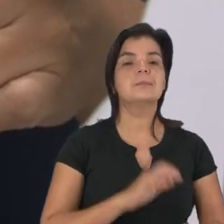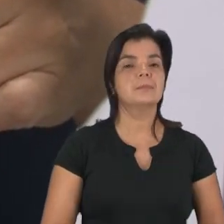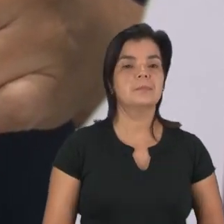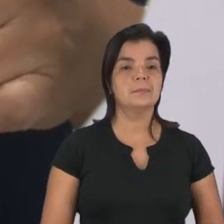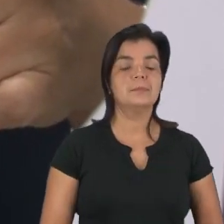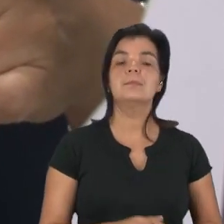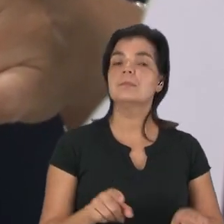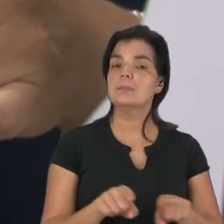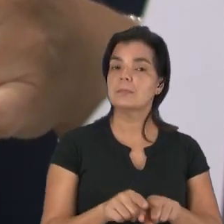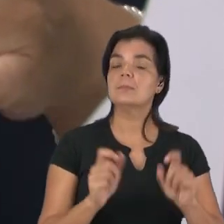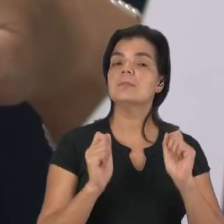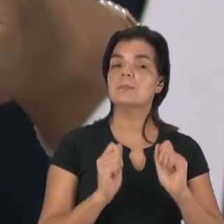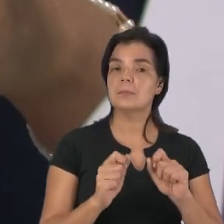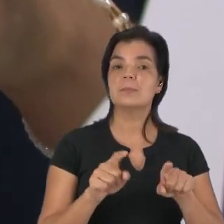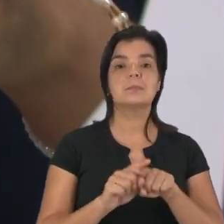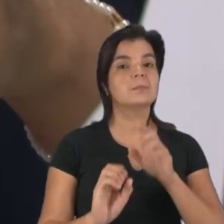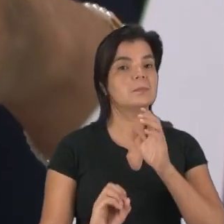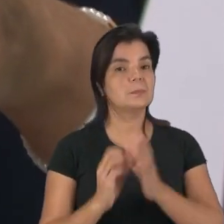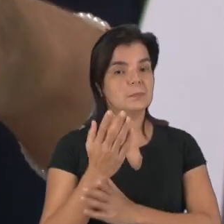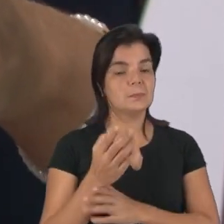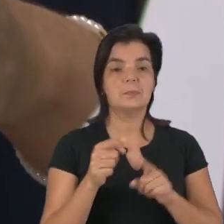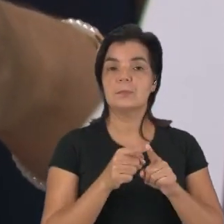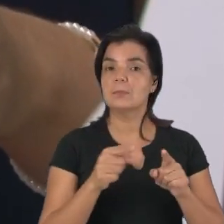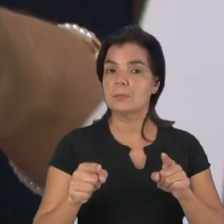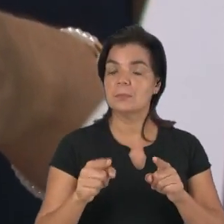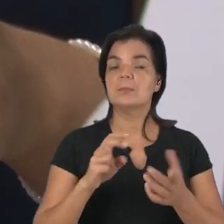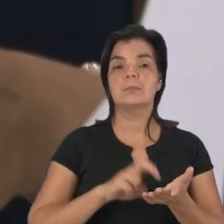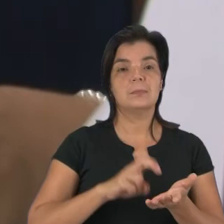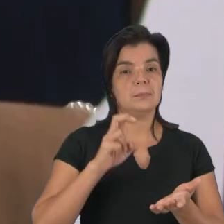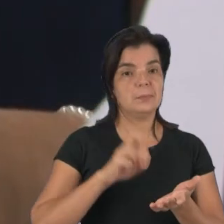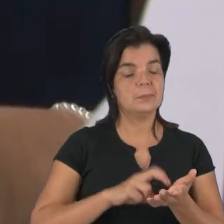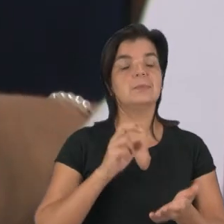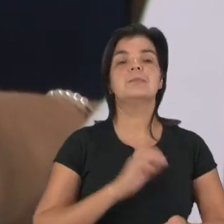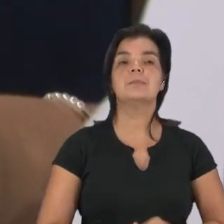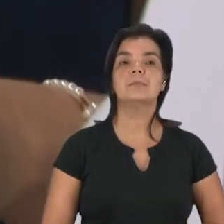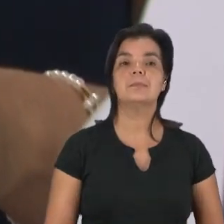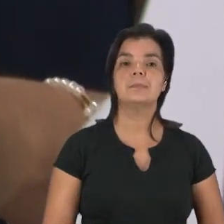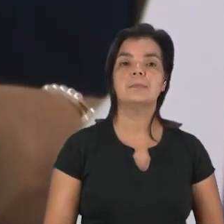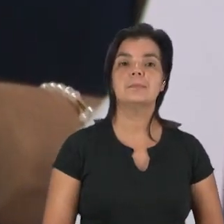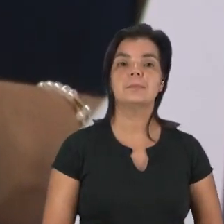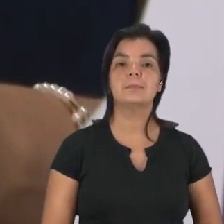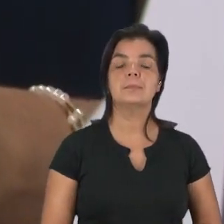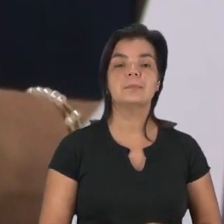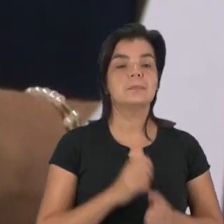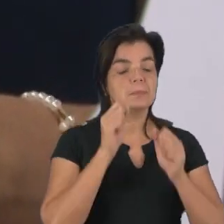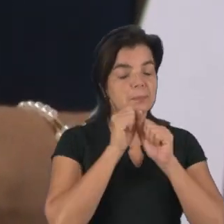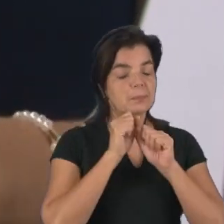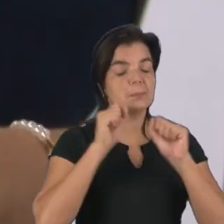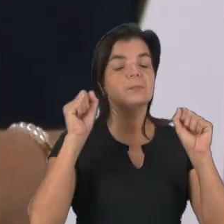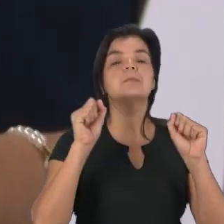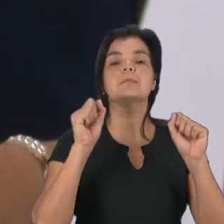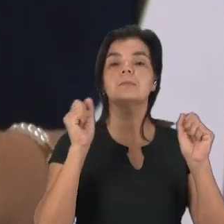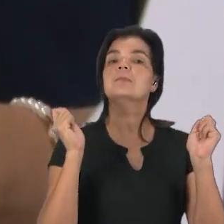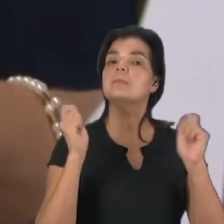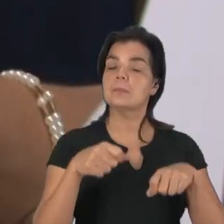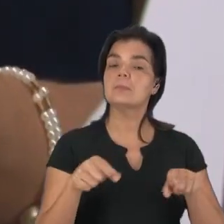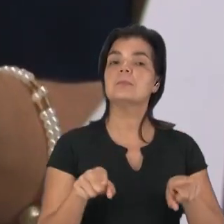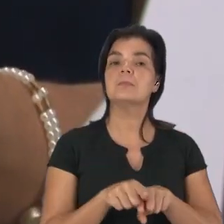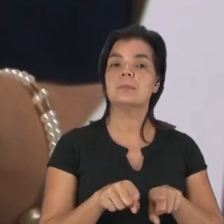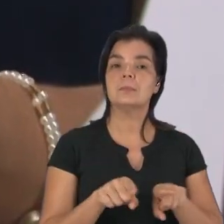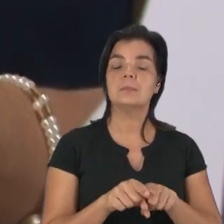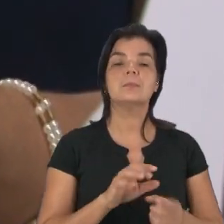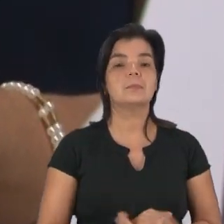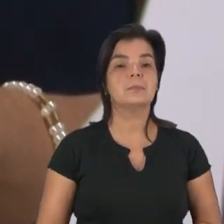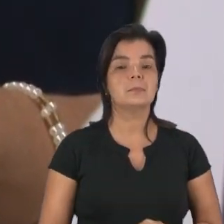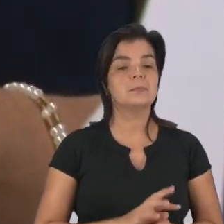estação também pode ser realizada no período da manhã e isso mesmo da Acordamos e podemos